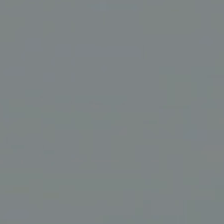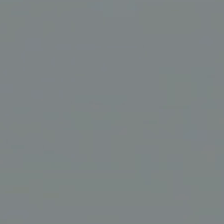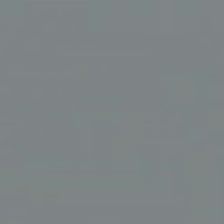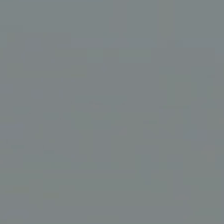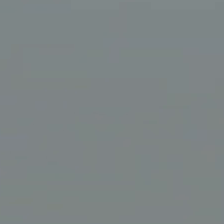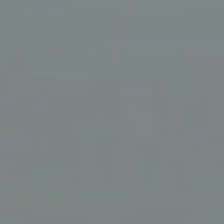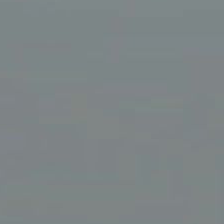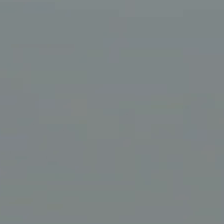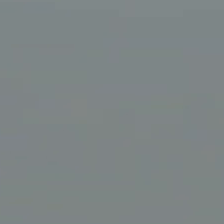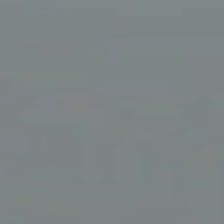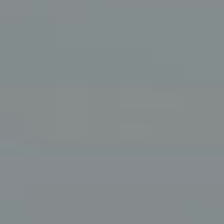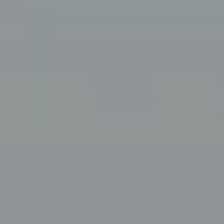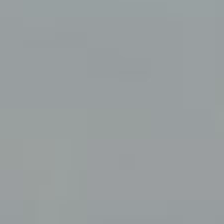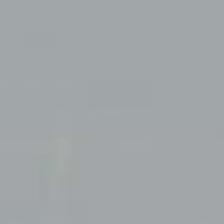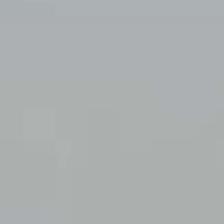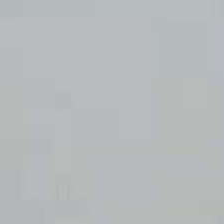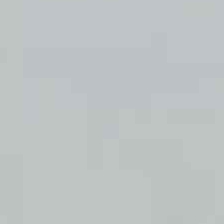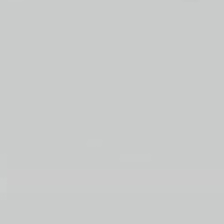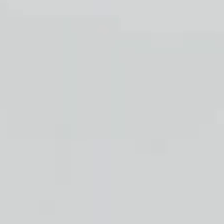a